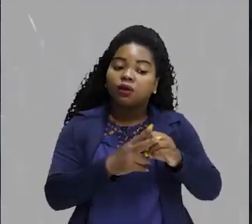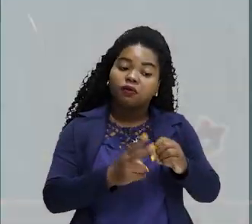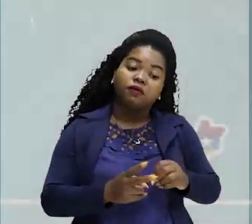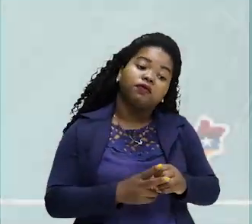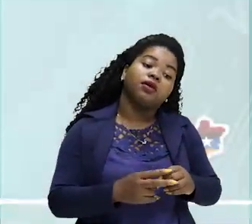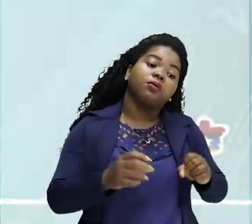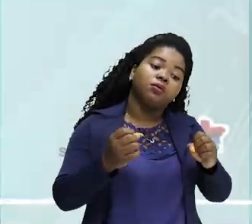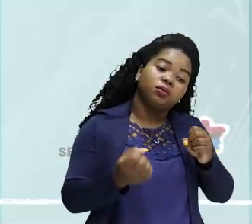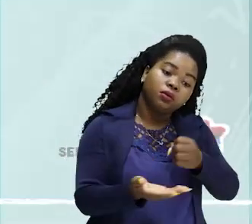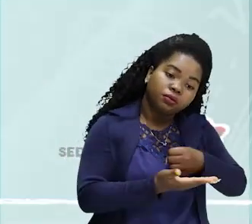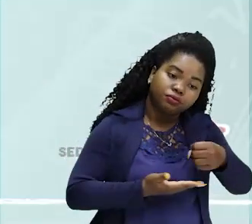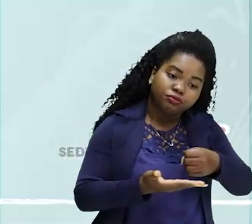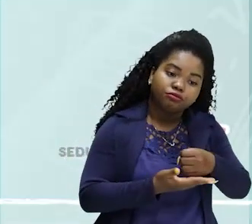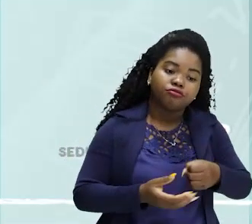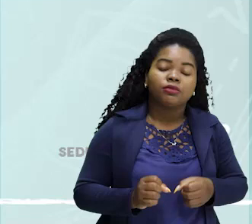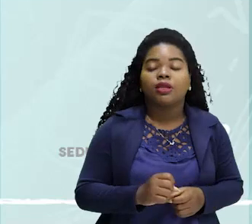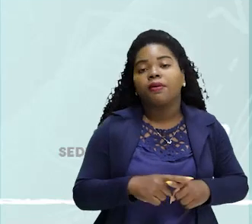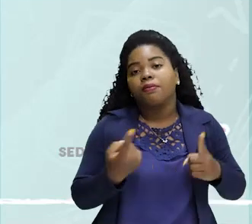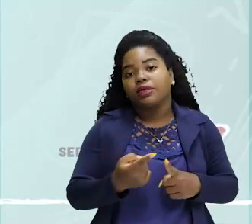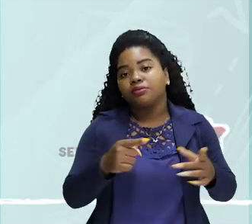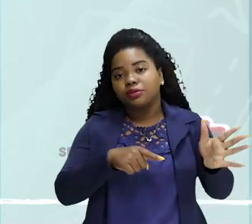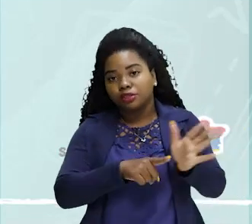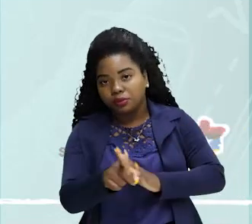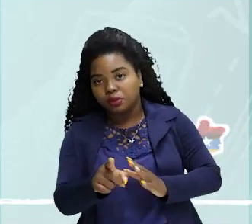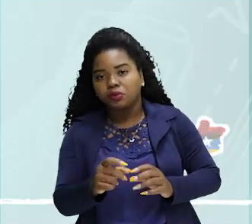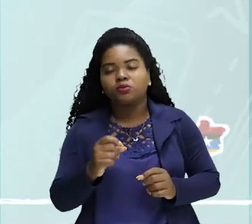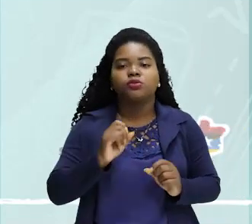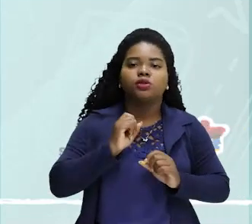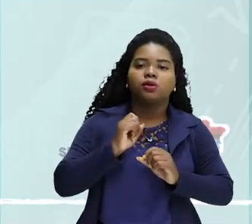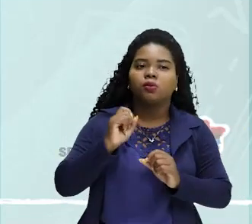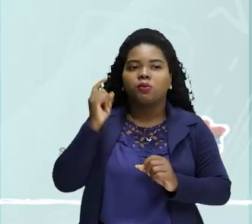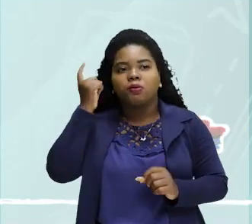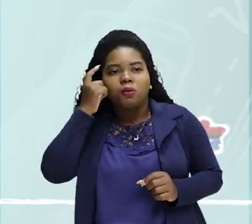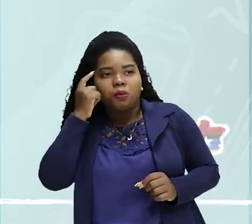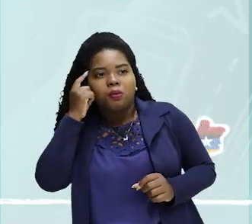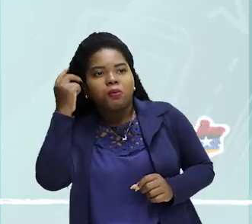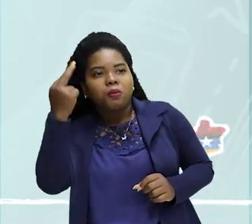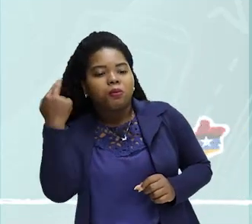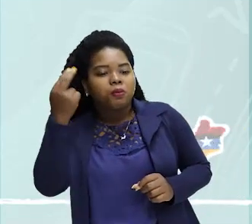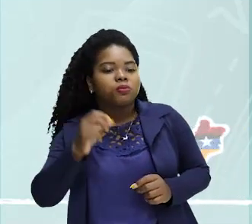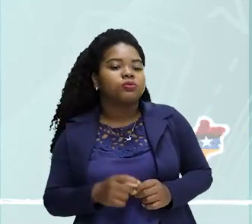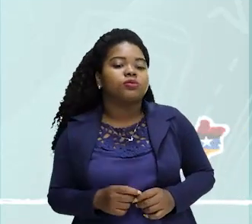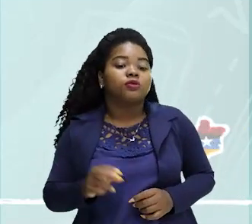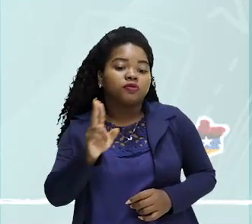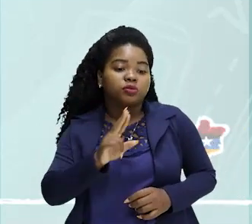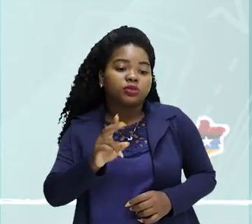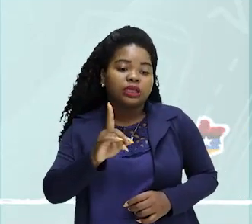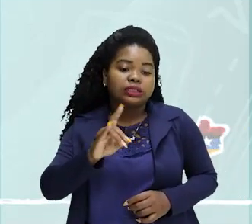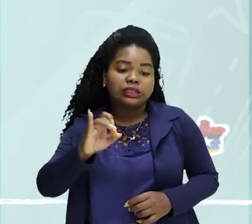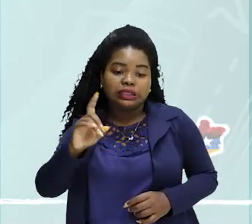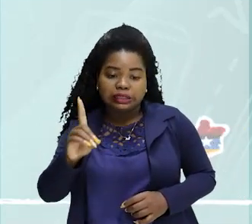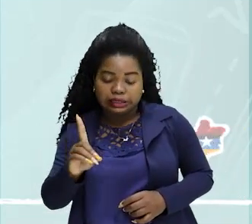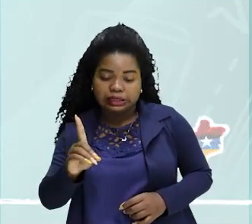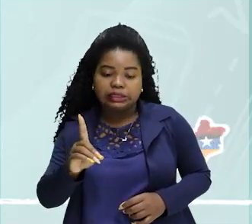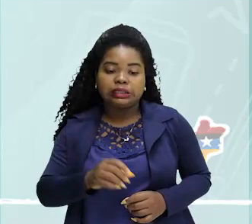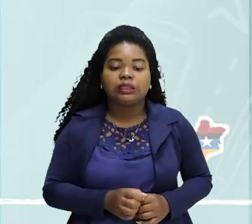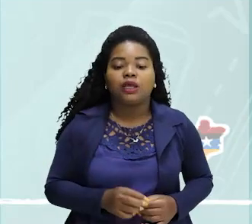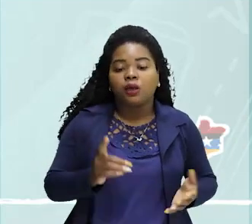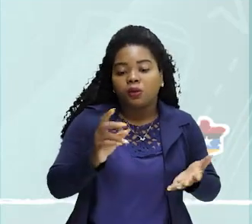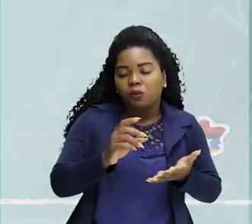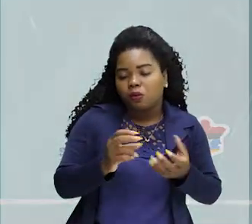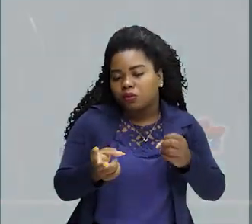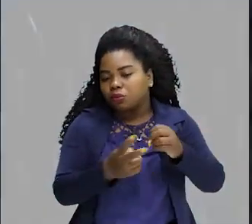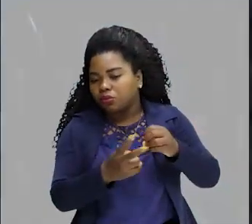fazer perguntas ou para fazer questionamentos, nós vamos novamente usar o did, tanto para os verbos regulares ou